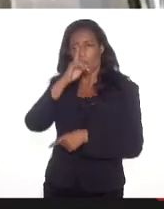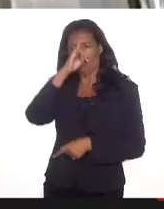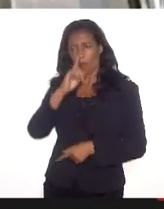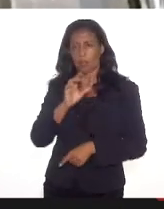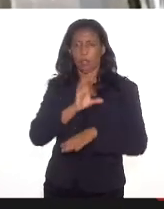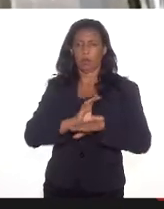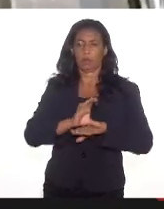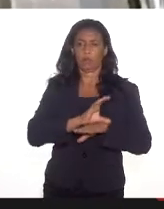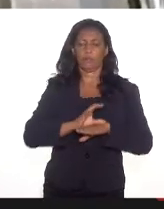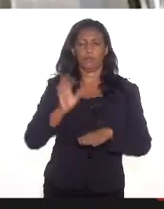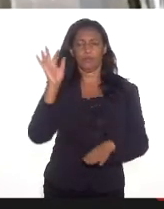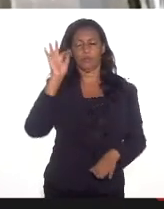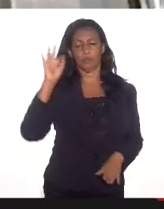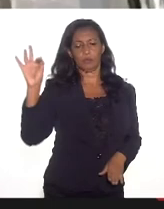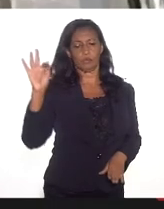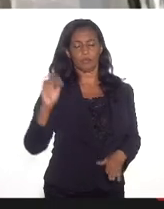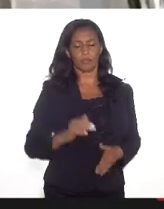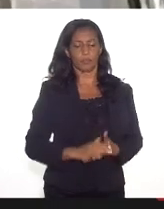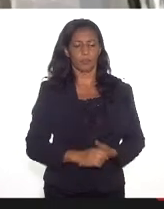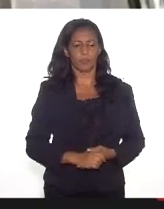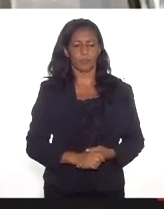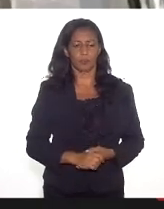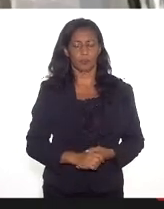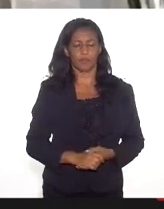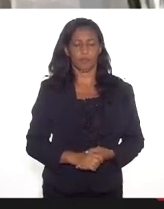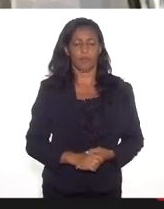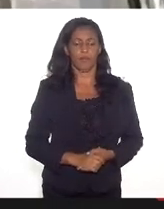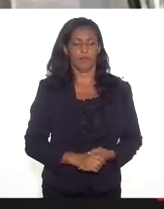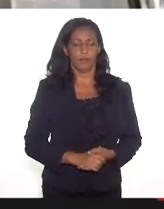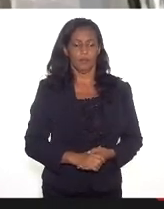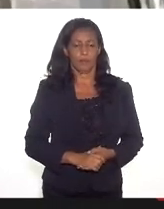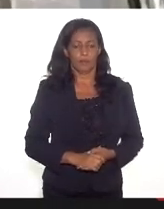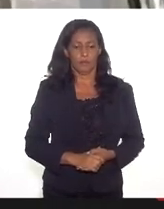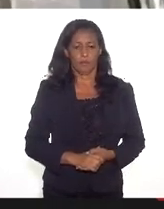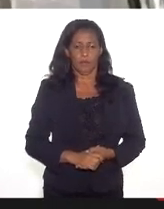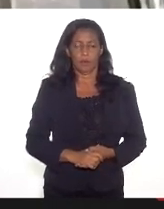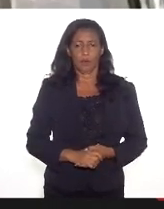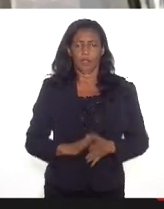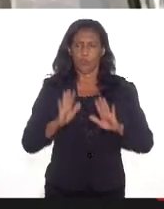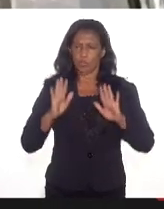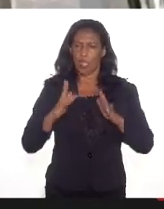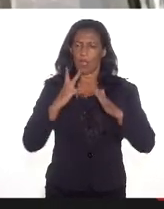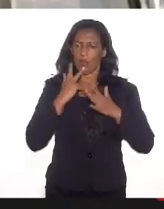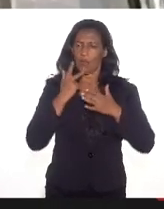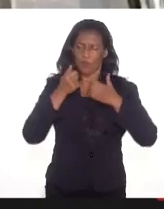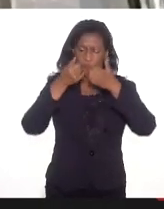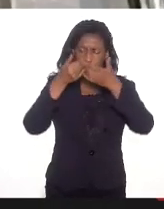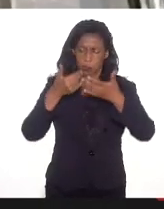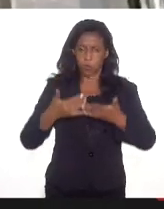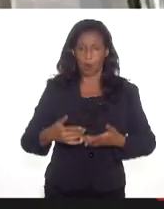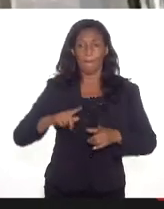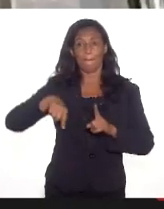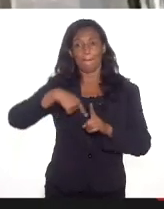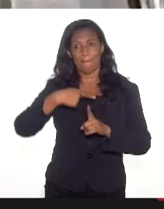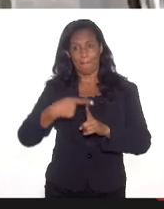bom dito isso e mais tudo mais que foi dito aqui pelos nossos